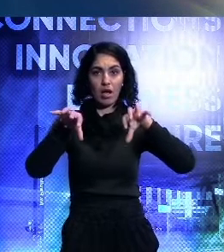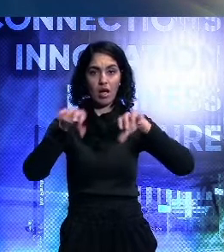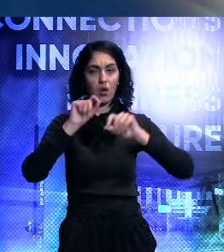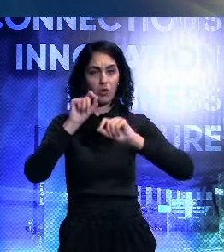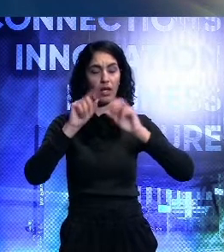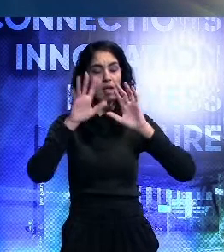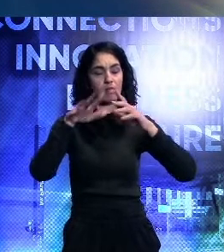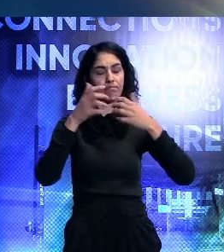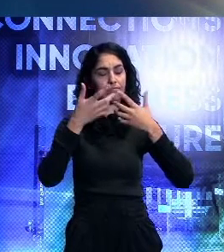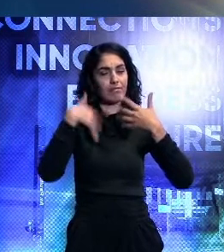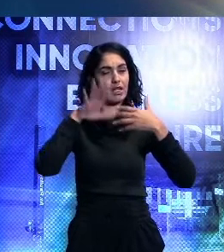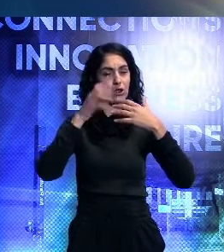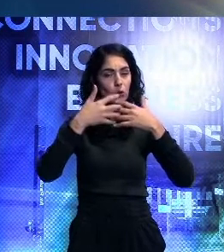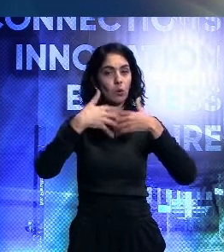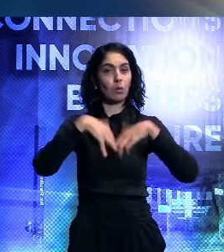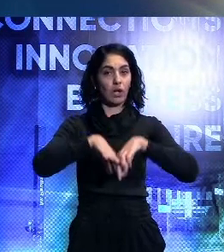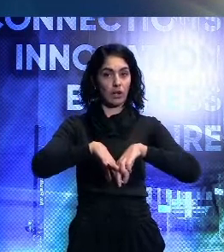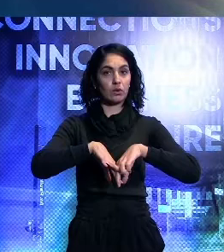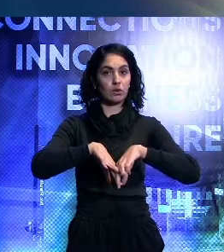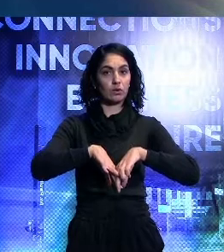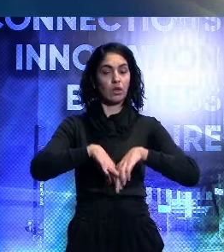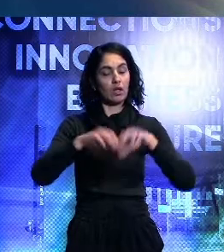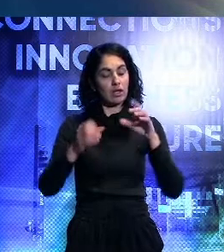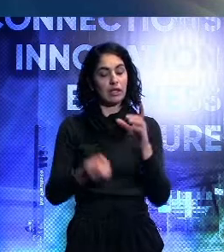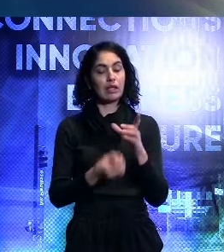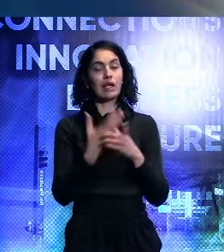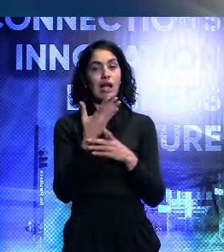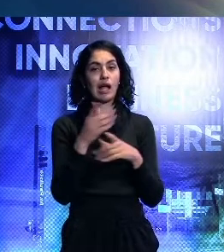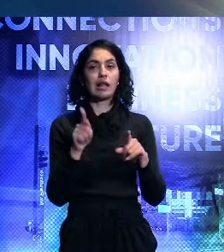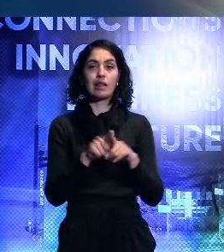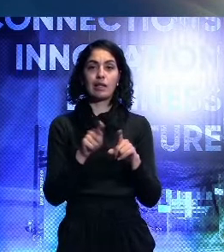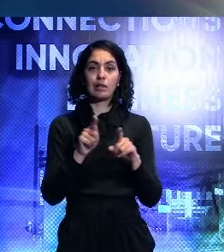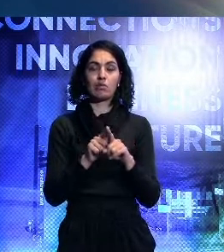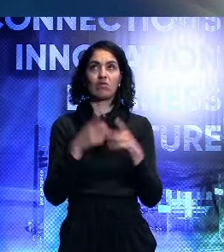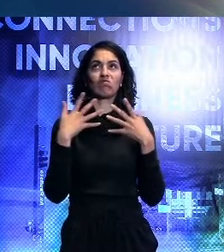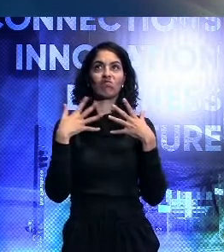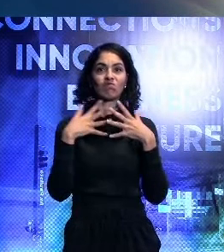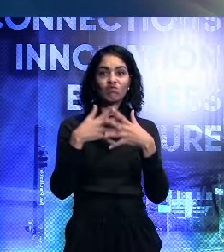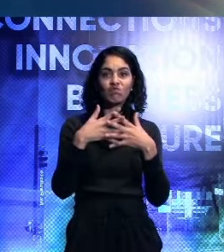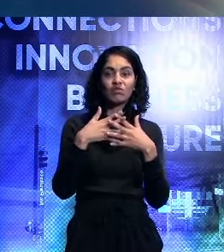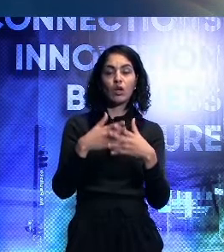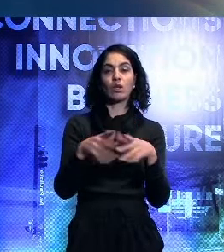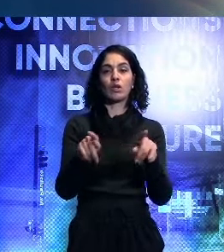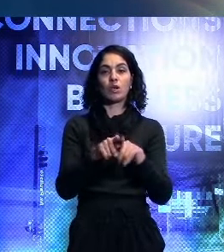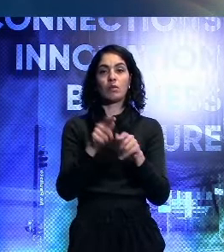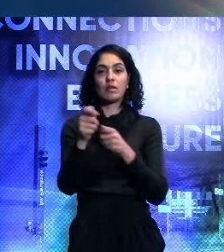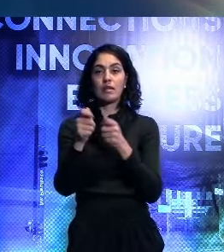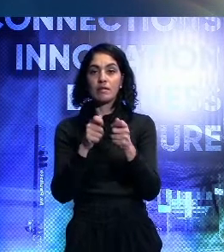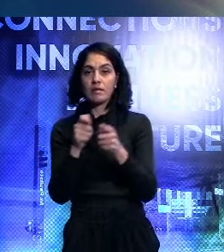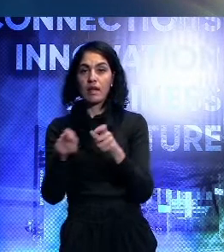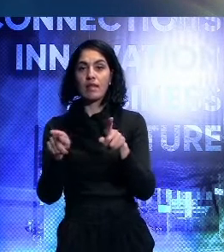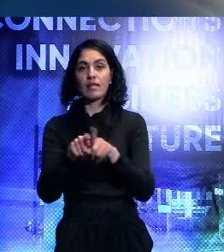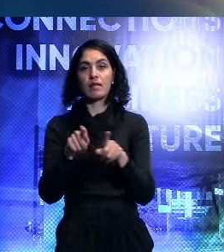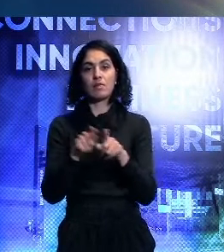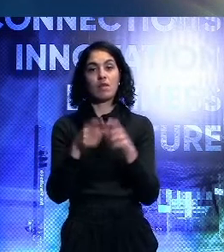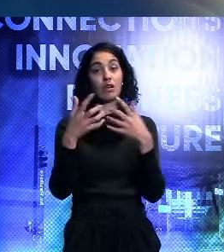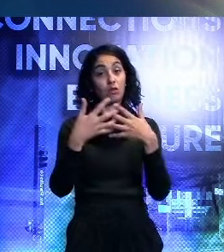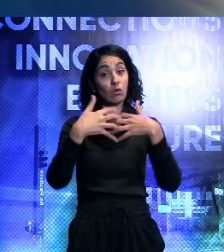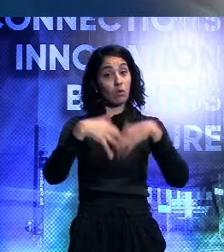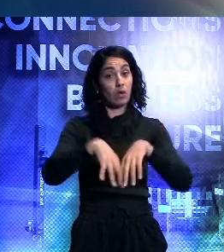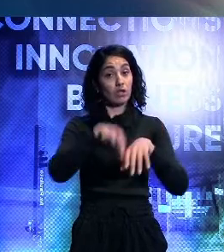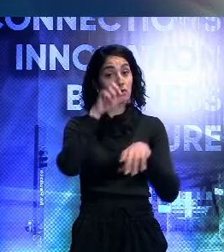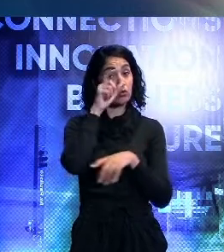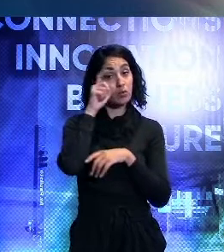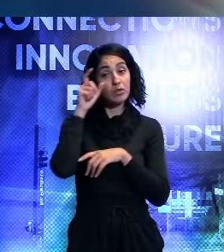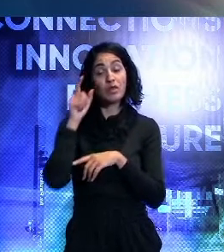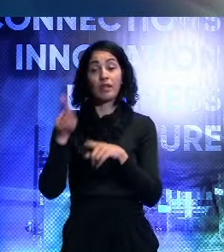complexo. Né? É muito mais complexo de criar, é muito mais complexo de administrar, é complexo de manter, é complexo de observar.